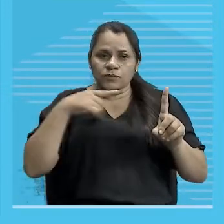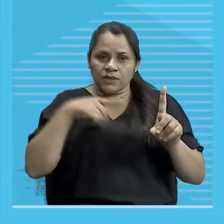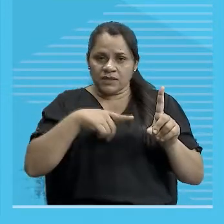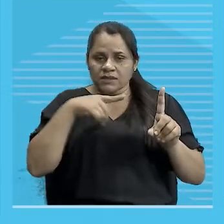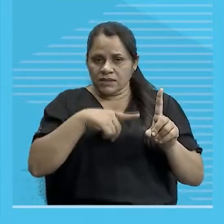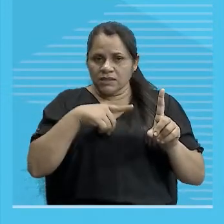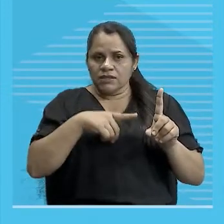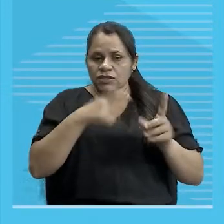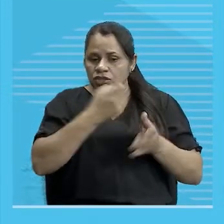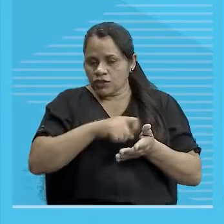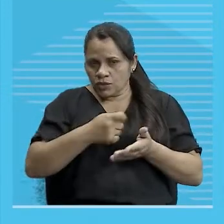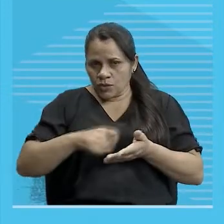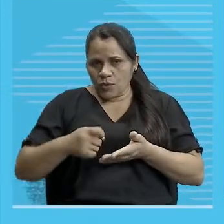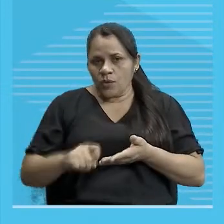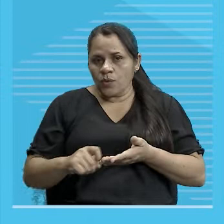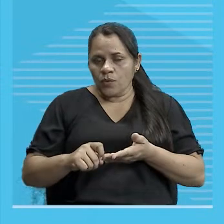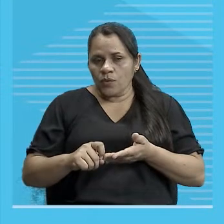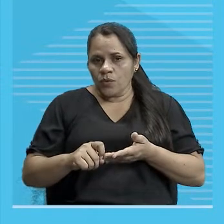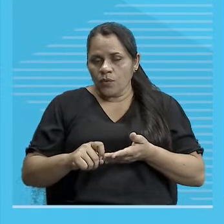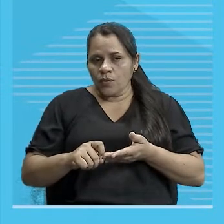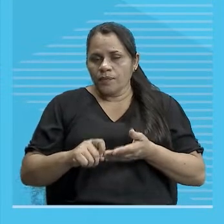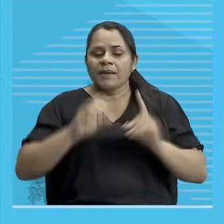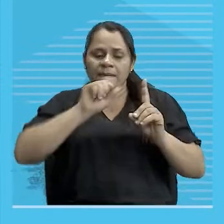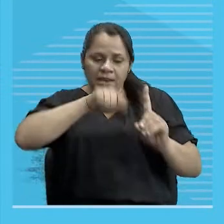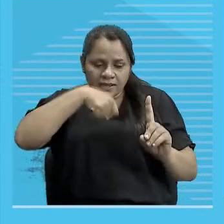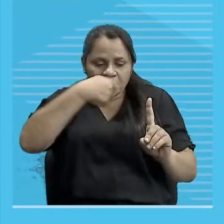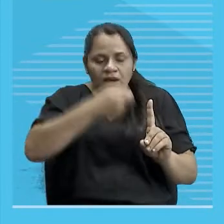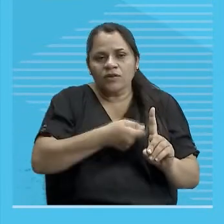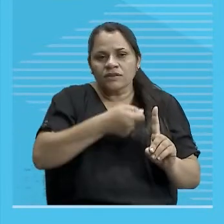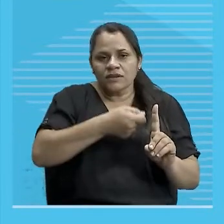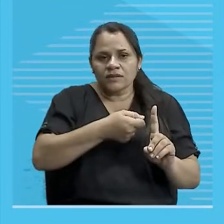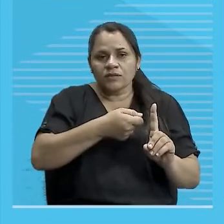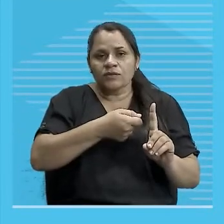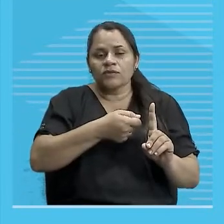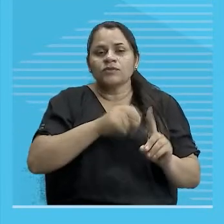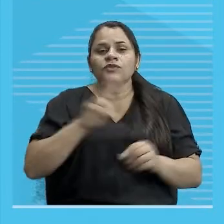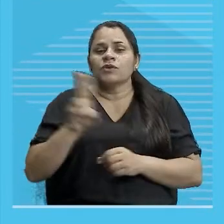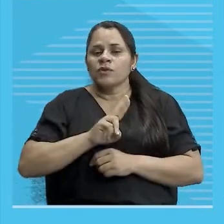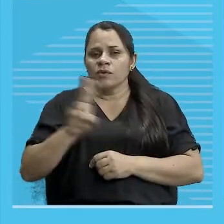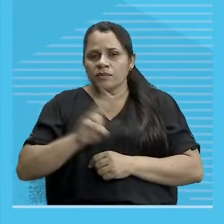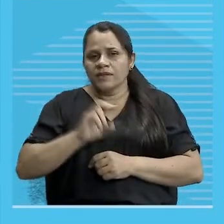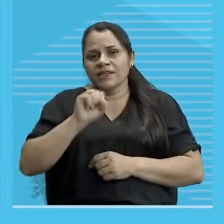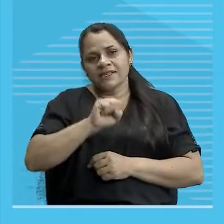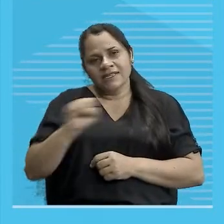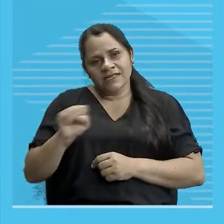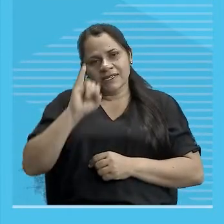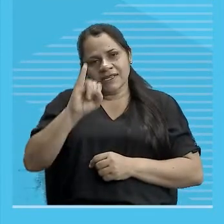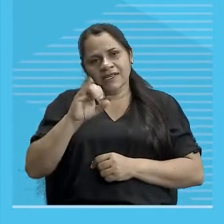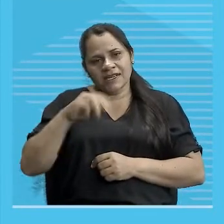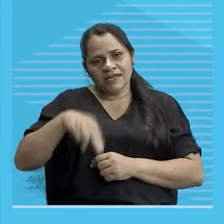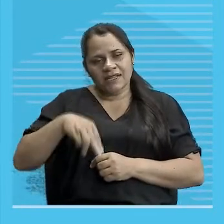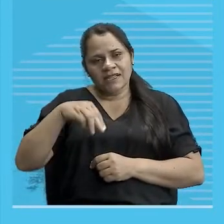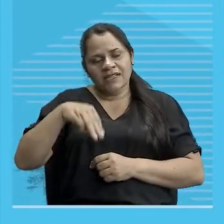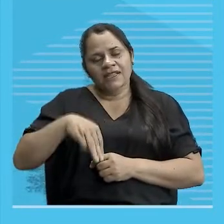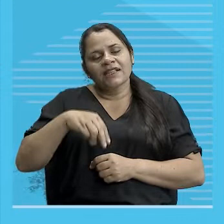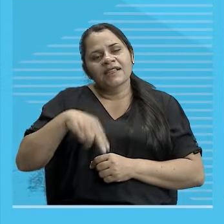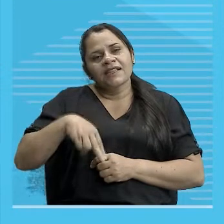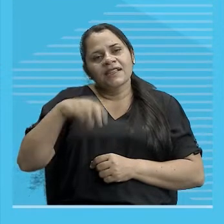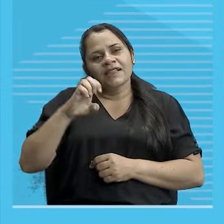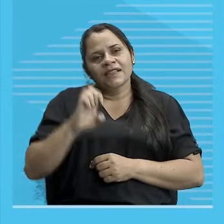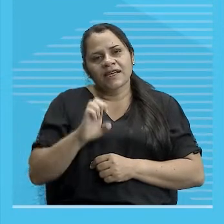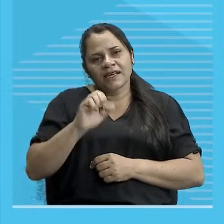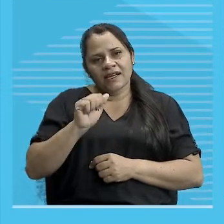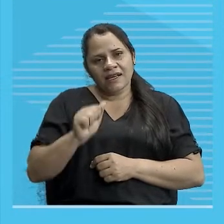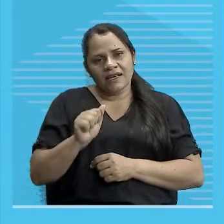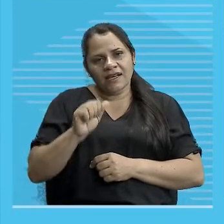ainda vivo, que merece todas as nossas honras, Cinéia Santos, um grande escritor piauiense, professor Cinéia Santos,